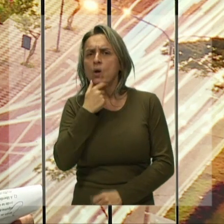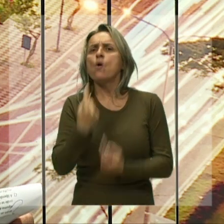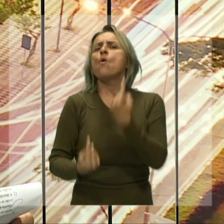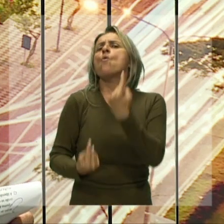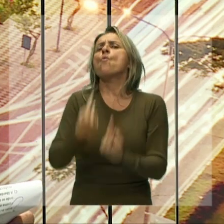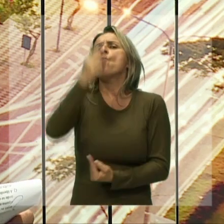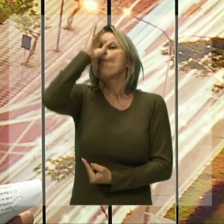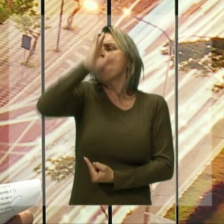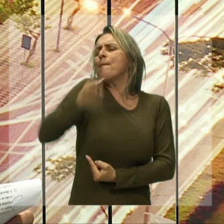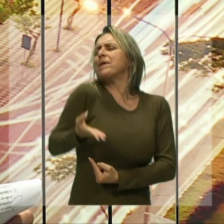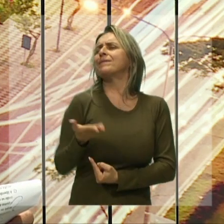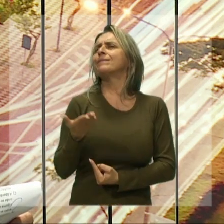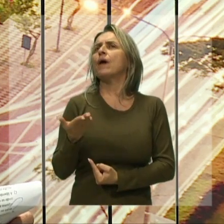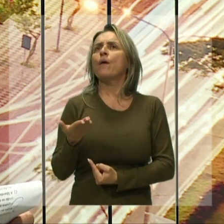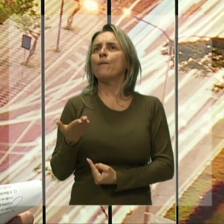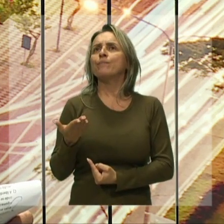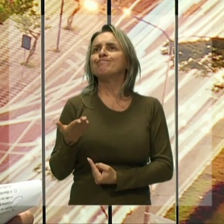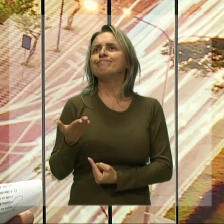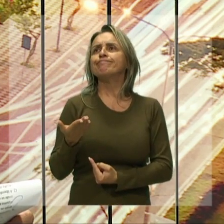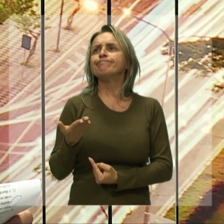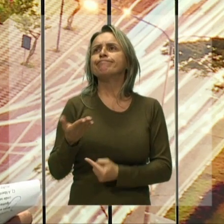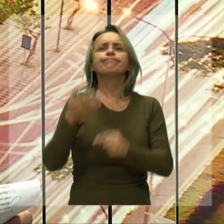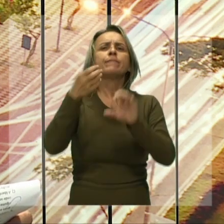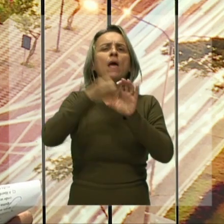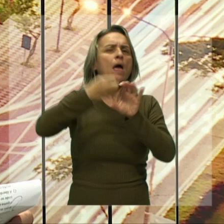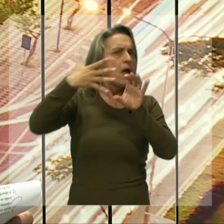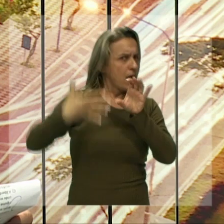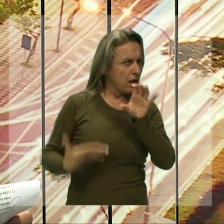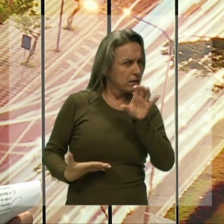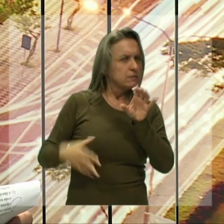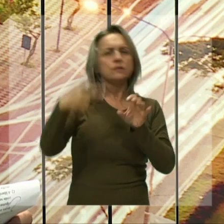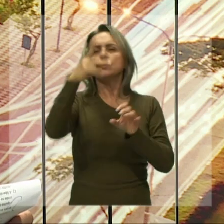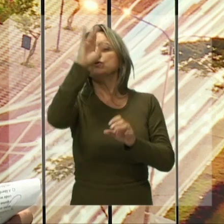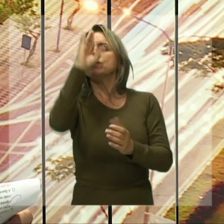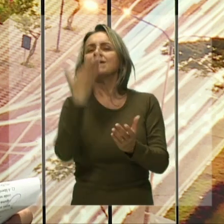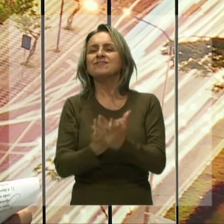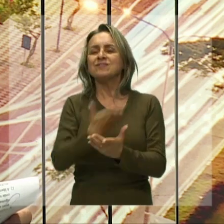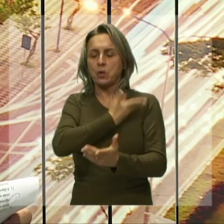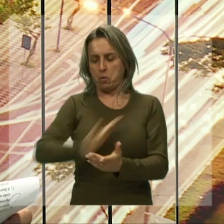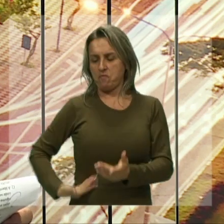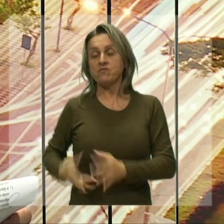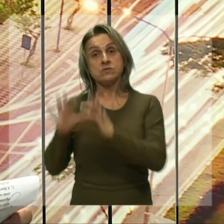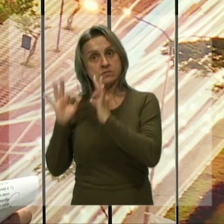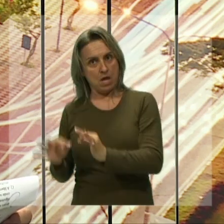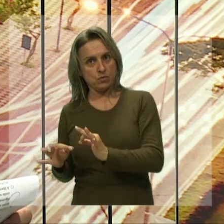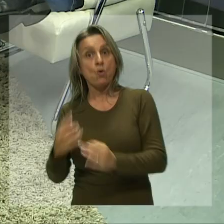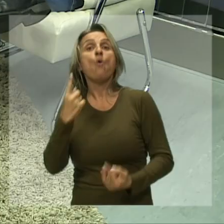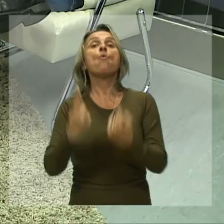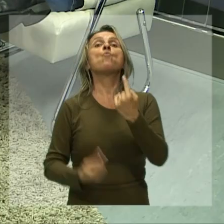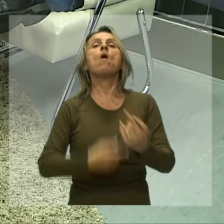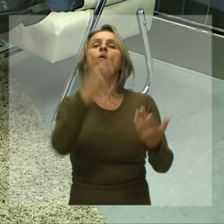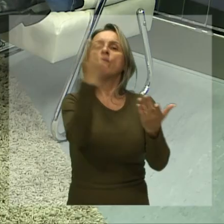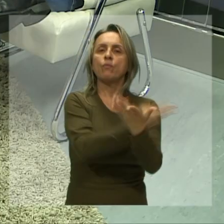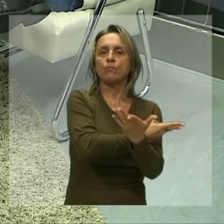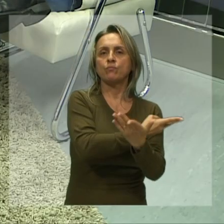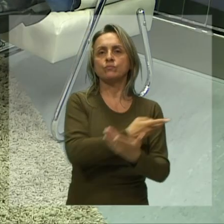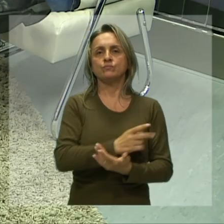principais pontos que o senhor acredita que o governo acertou e quais os principais pontos que o governo errou?